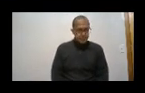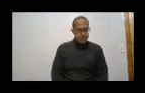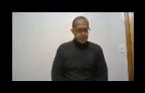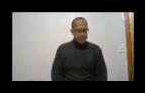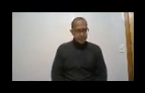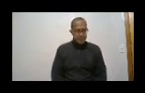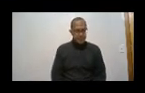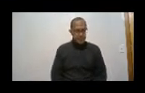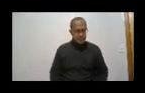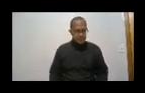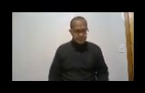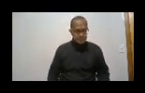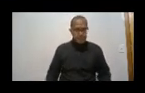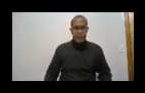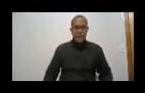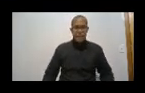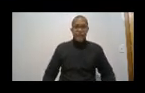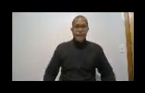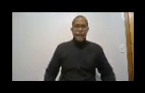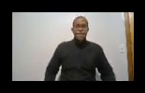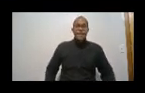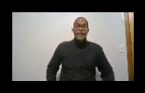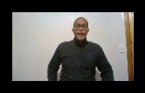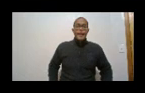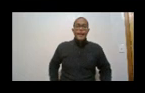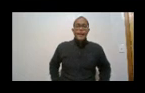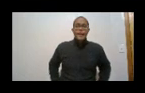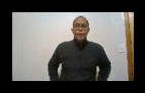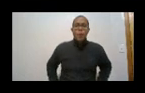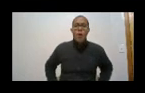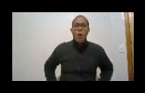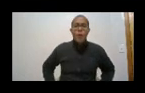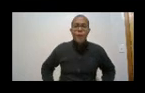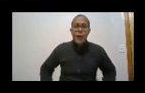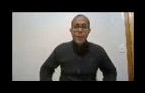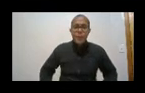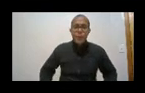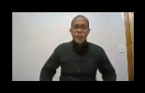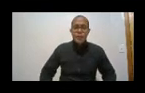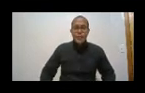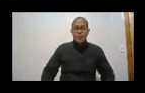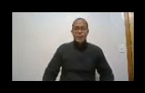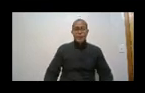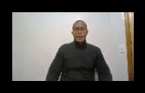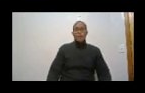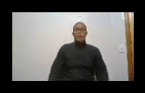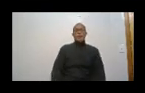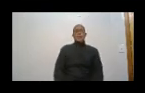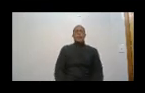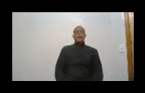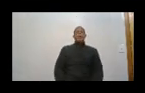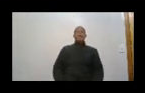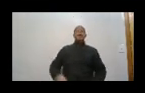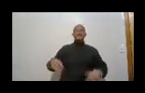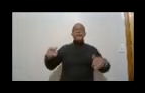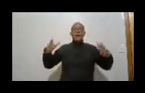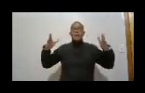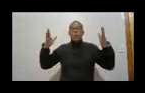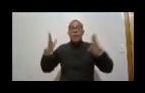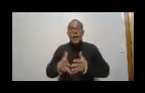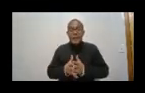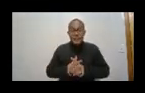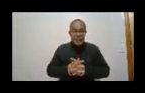lâmina para a gente entender, para a gente compreender, tá? Como o fármaco produz a resposta terapêutica na célula. Como